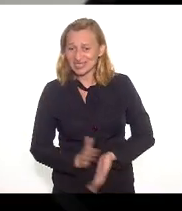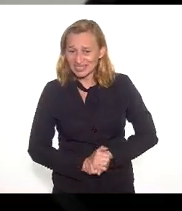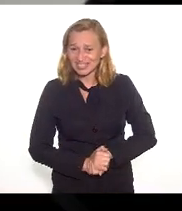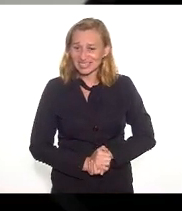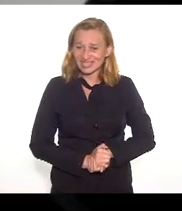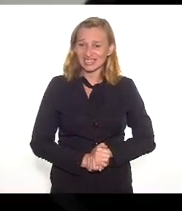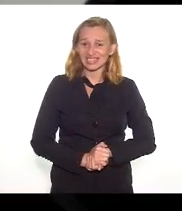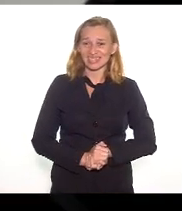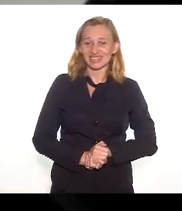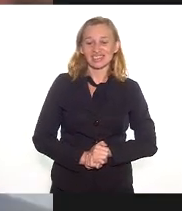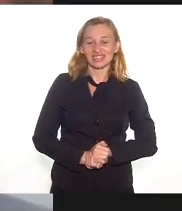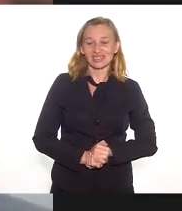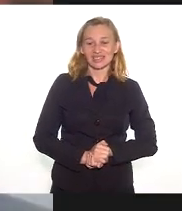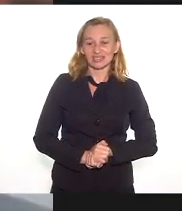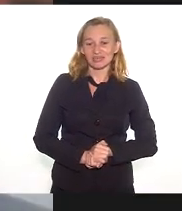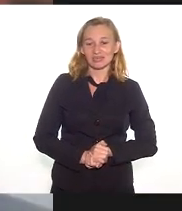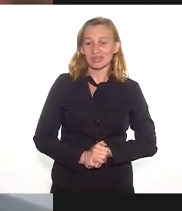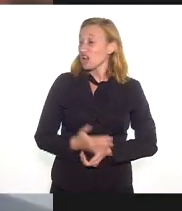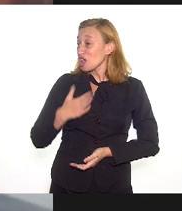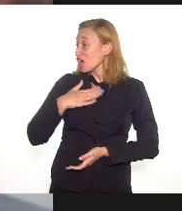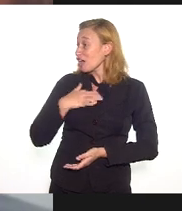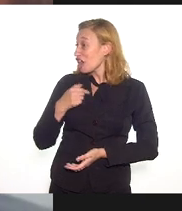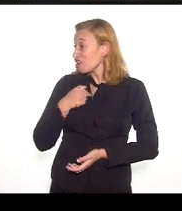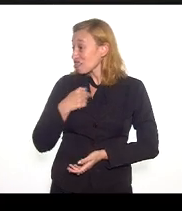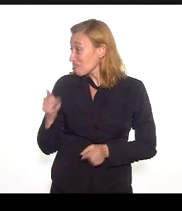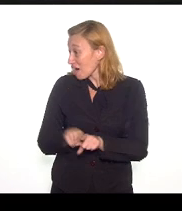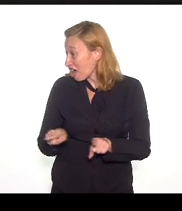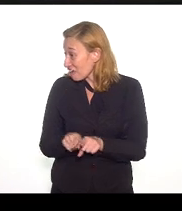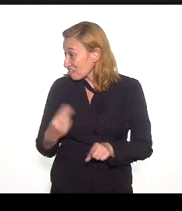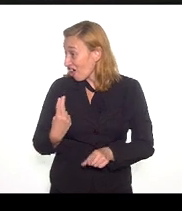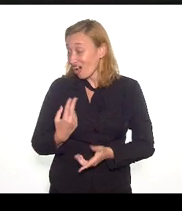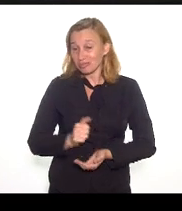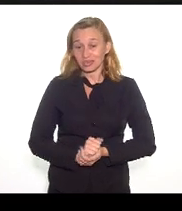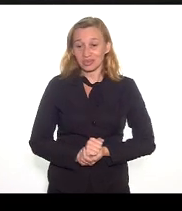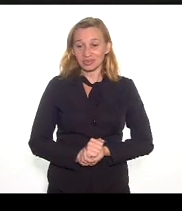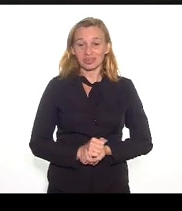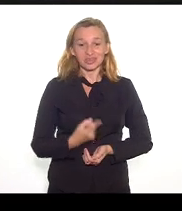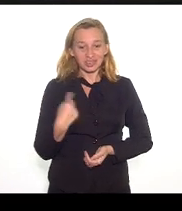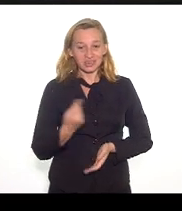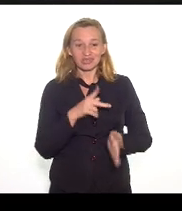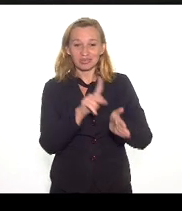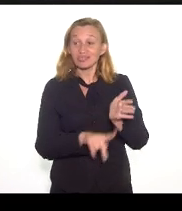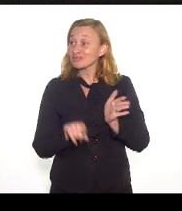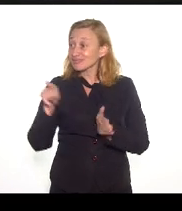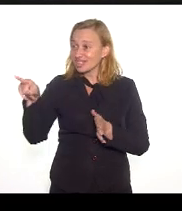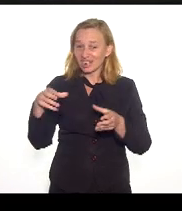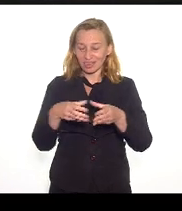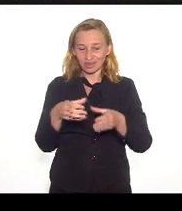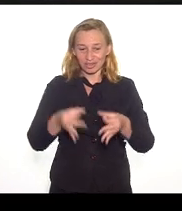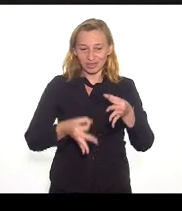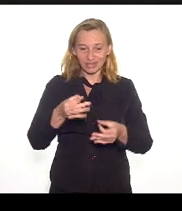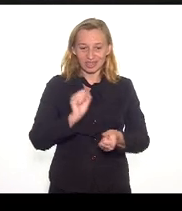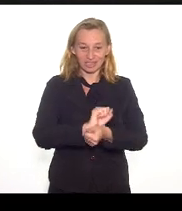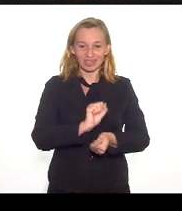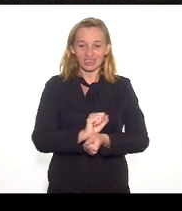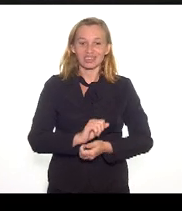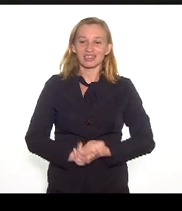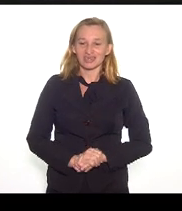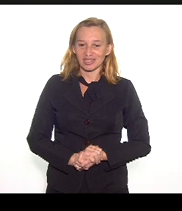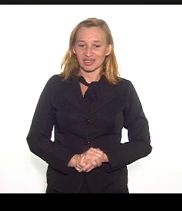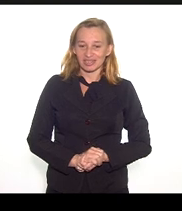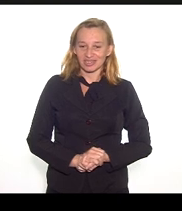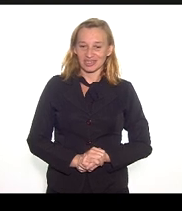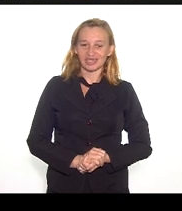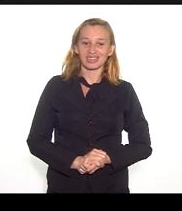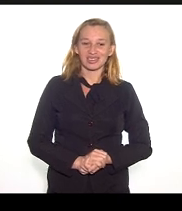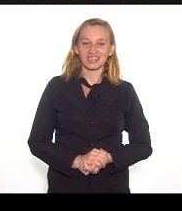uma analogia aqui. Eu vou querer rápido. Também. O nosso projeto está lá na Comissão de Constituição e Justiça esperando. Parabéns. Tá? Então,